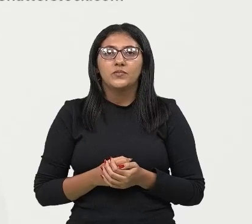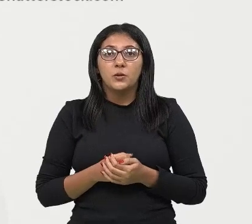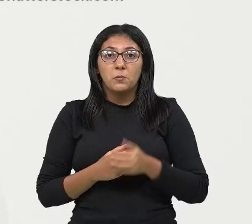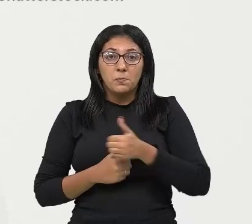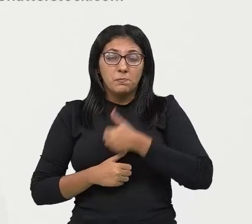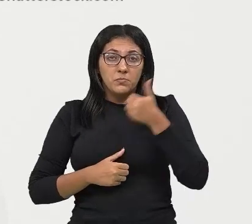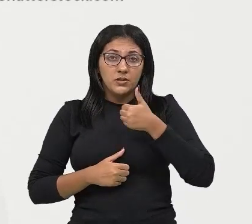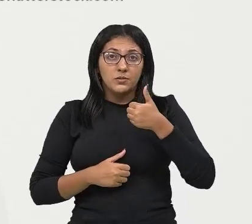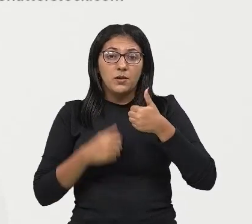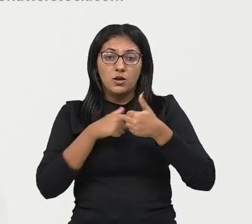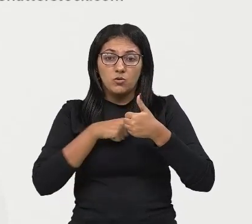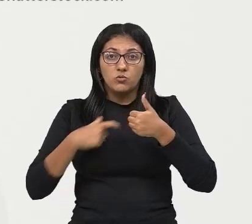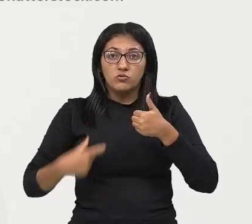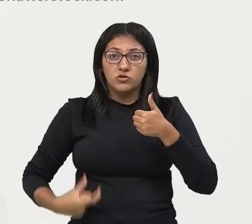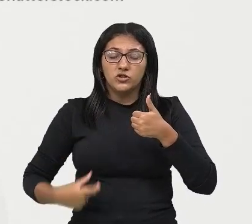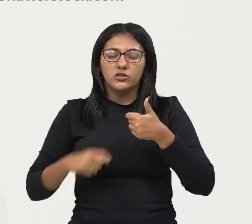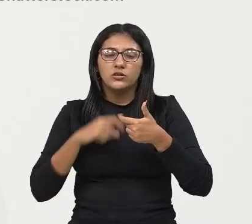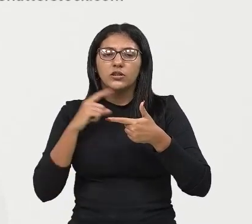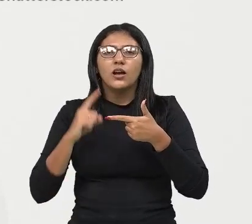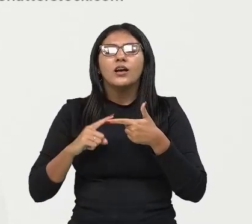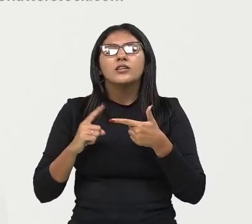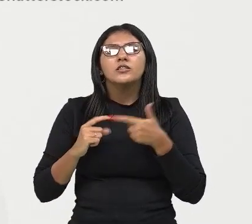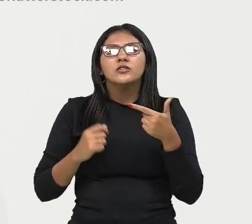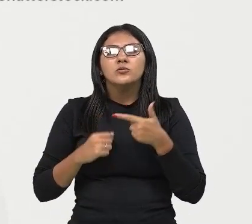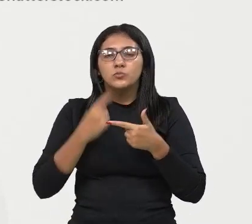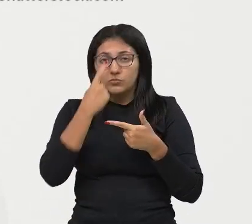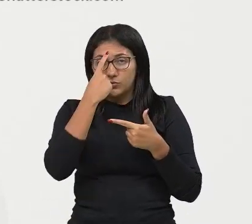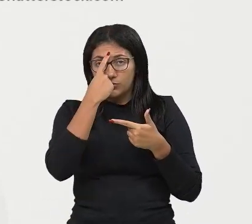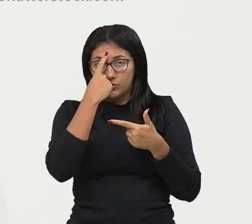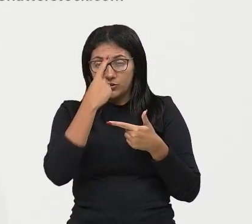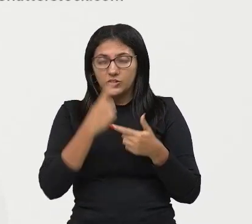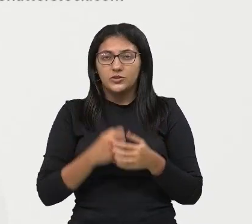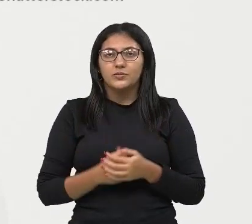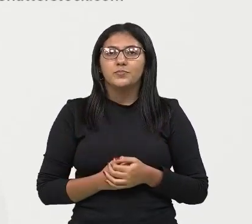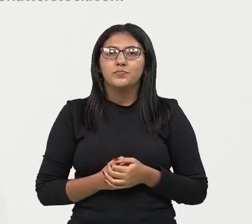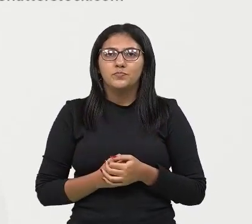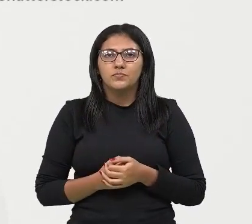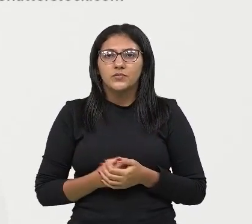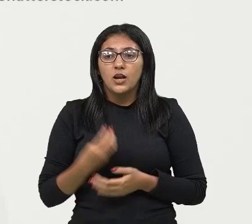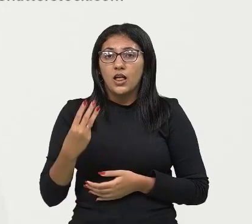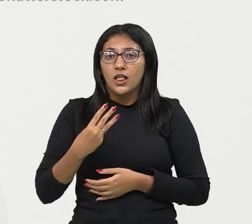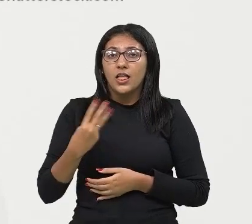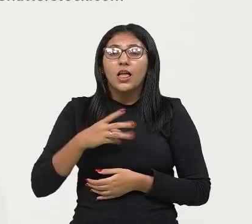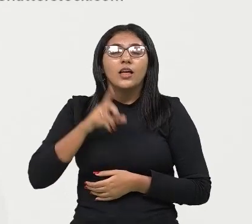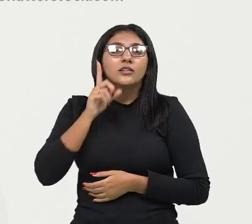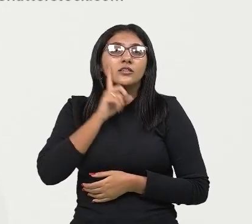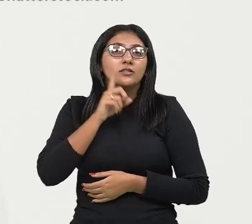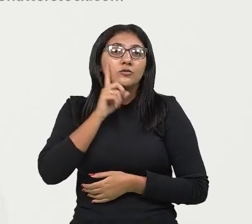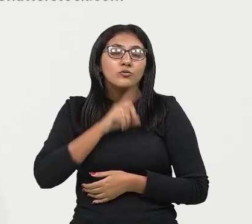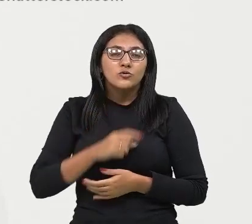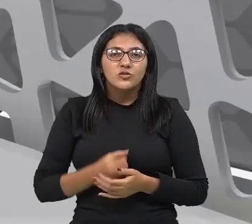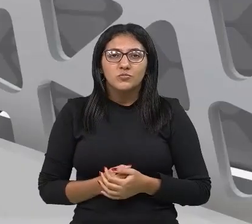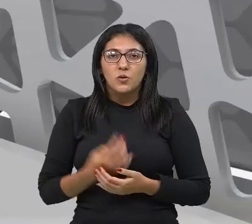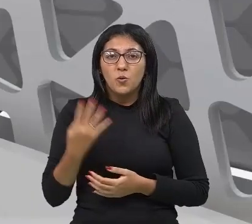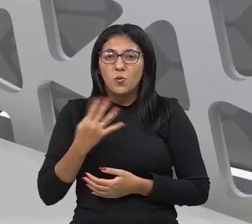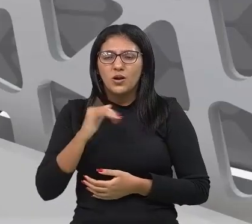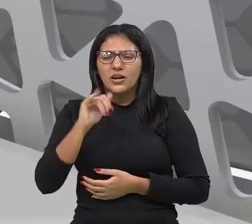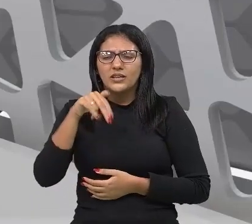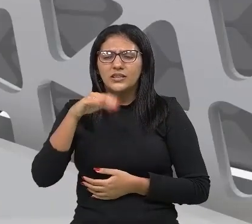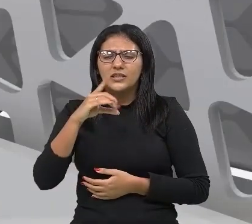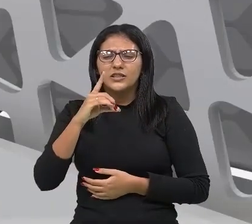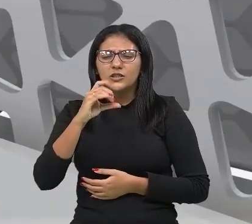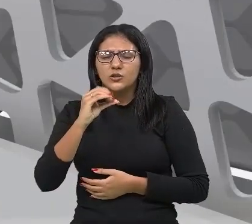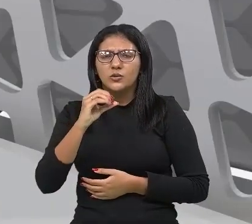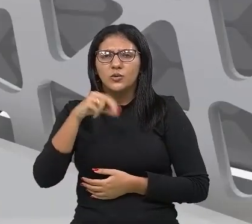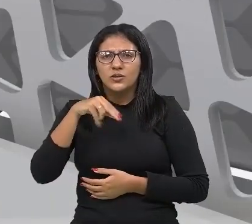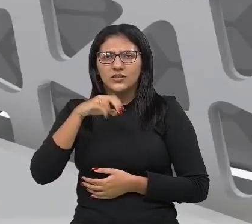vai ser a China, seguido da Índia, vamos ter os Estados Unidos, a Indonésia e